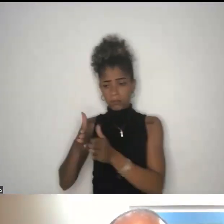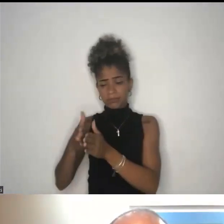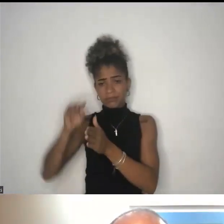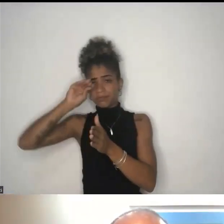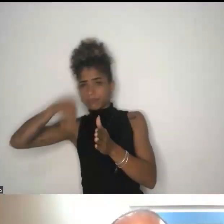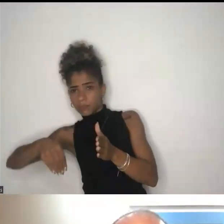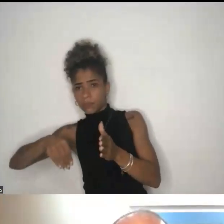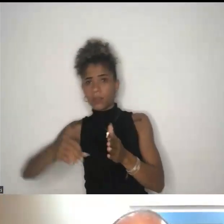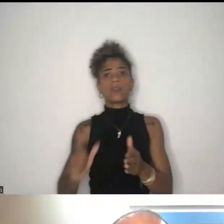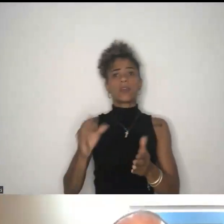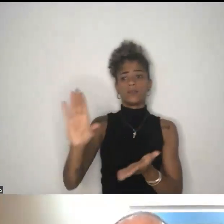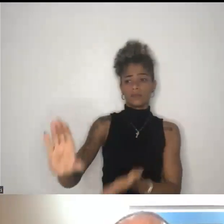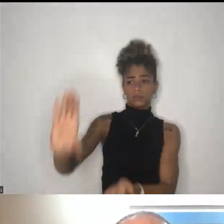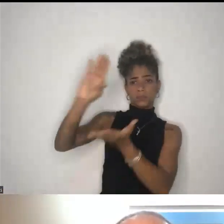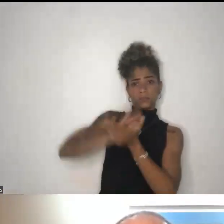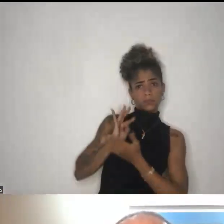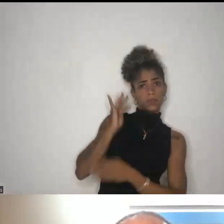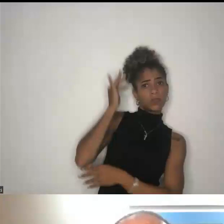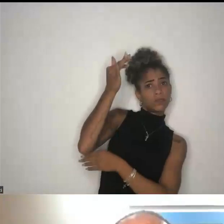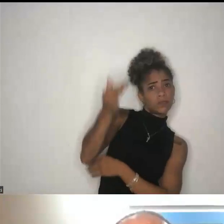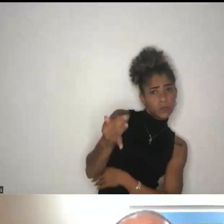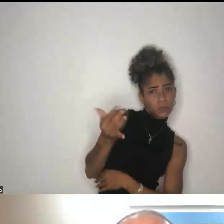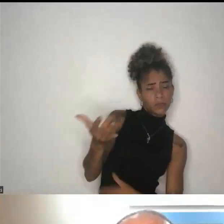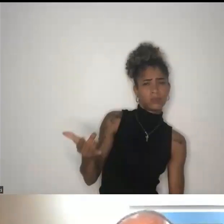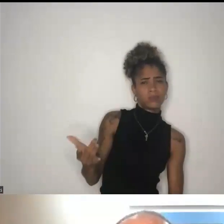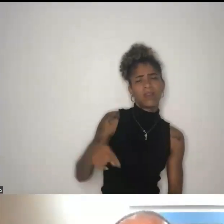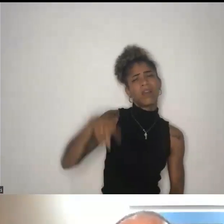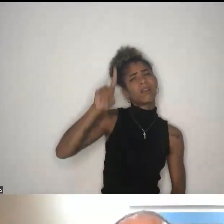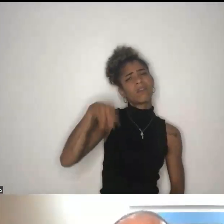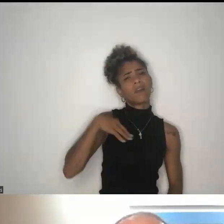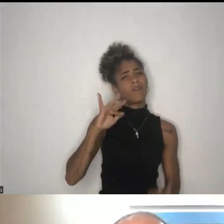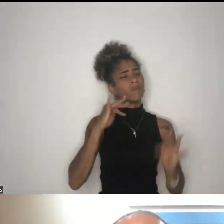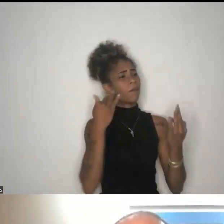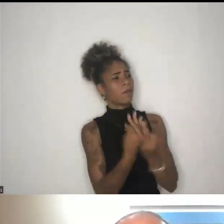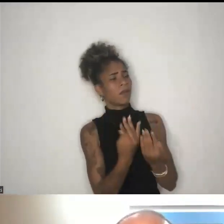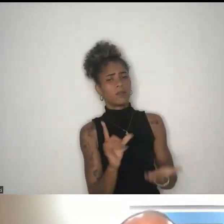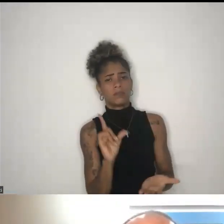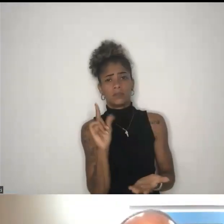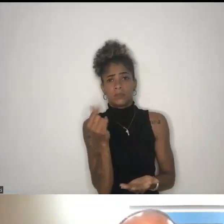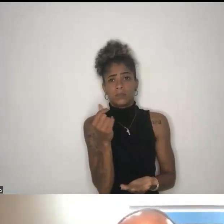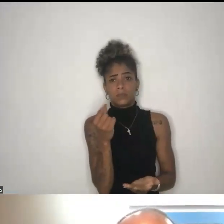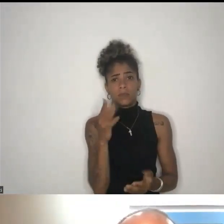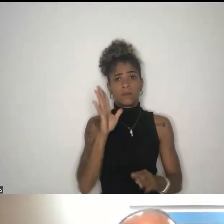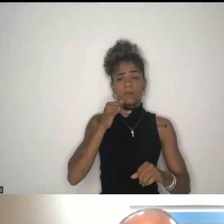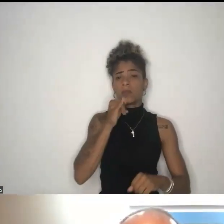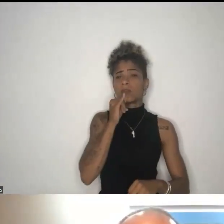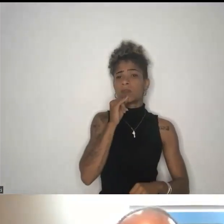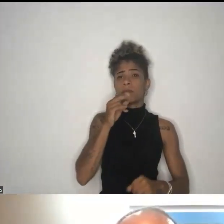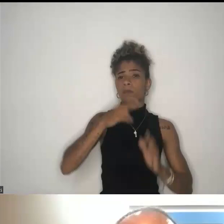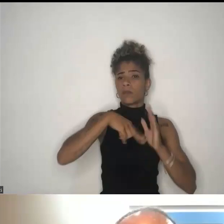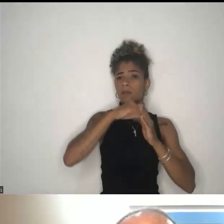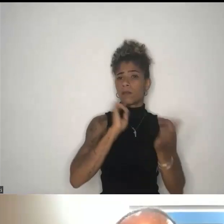futuro quem é o Mecenas quem é a família Fitness do Michelangelo para bancar